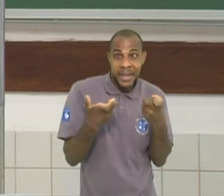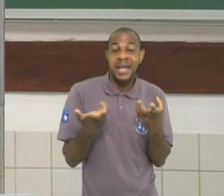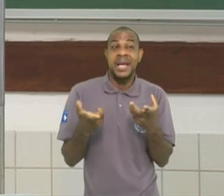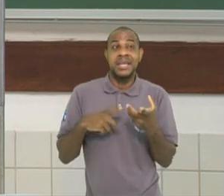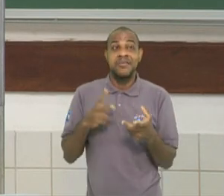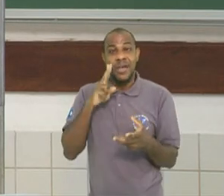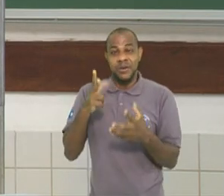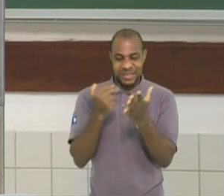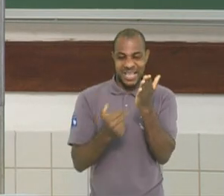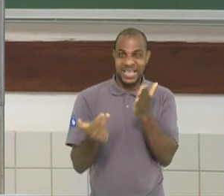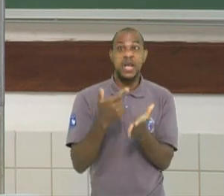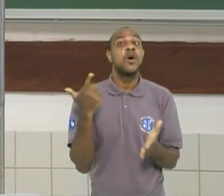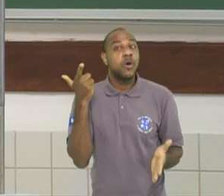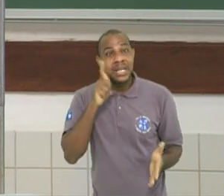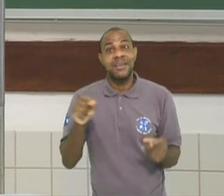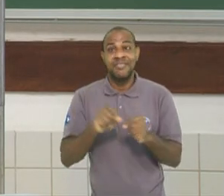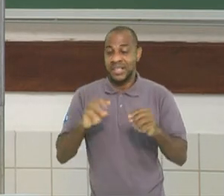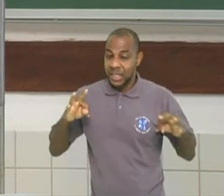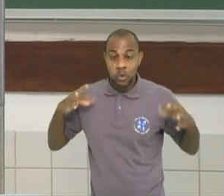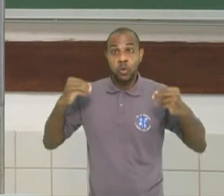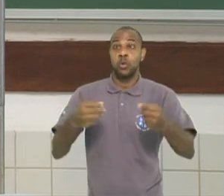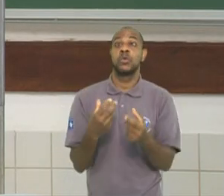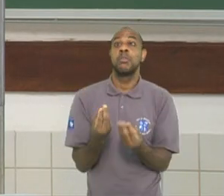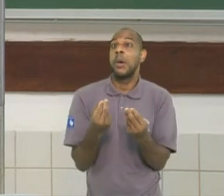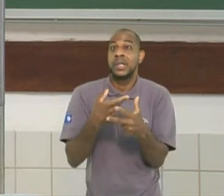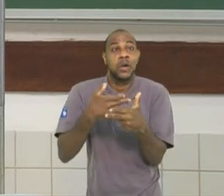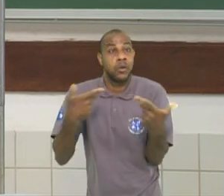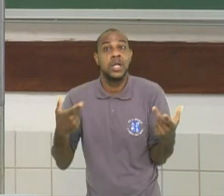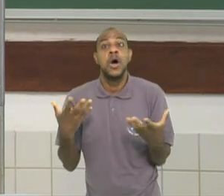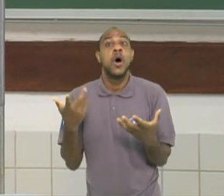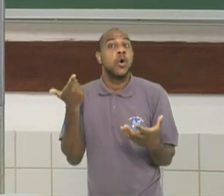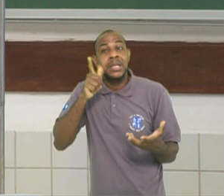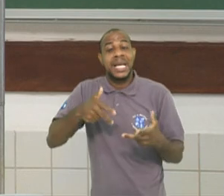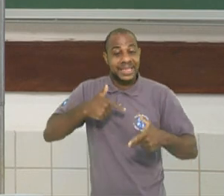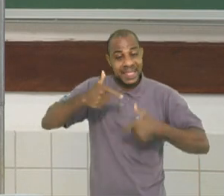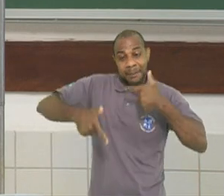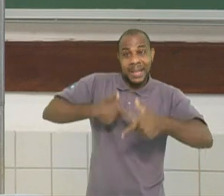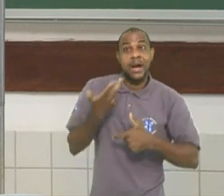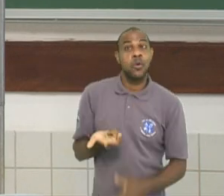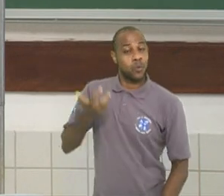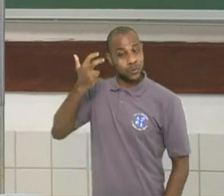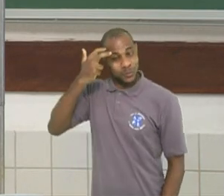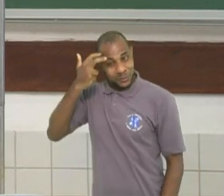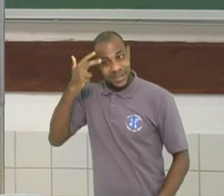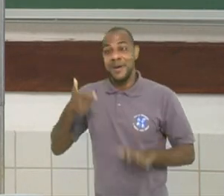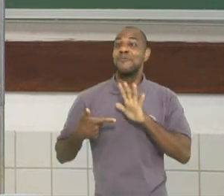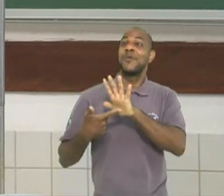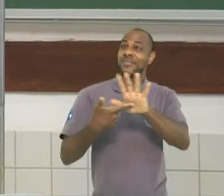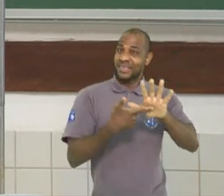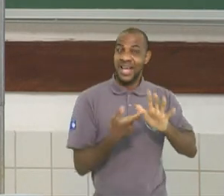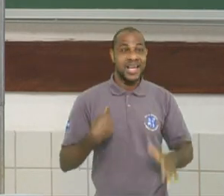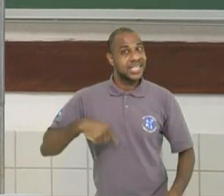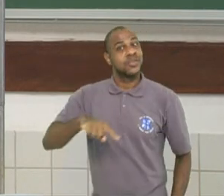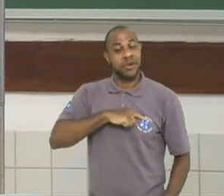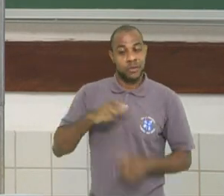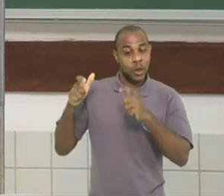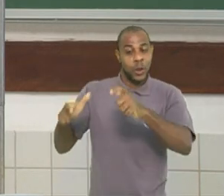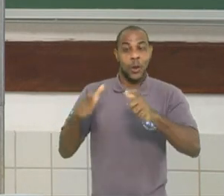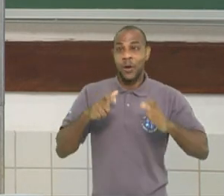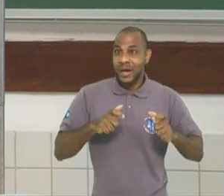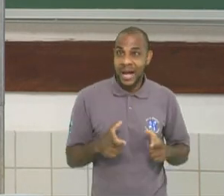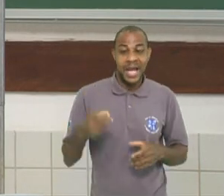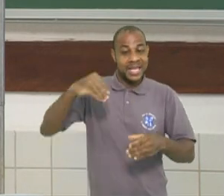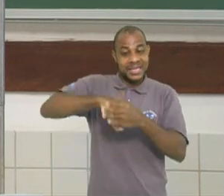como o desenho consegue fazer tudo isso né gente consegue trabalhar com cultura a cultura da gente cultura do local